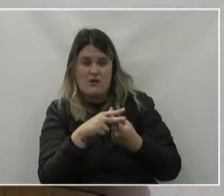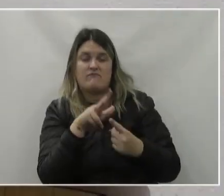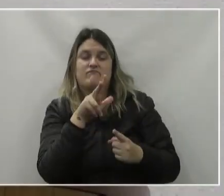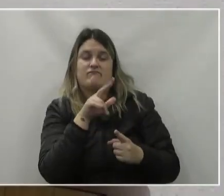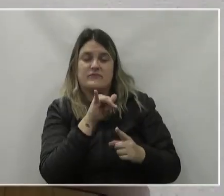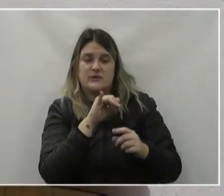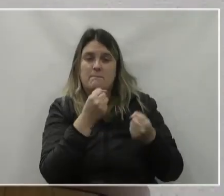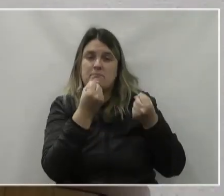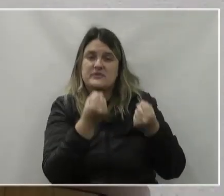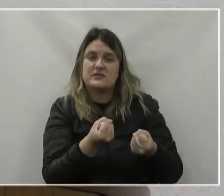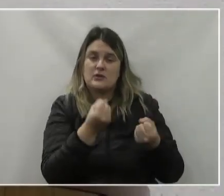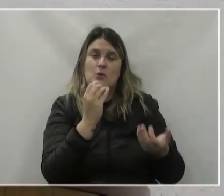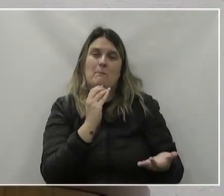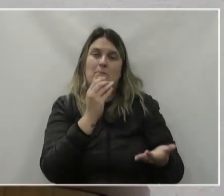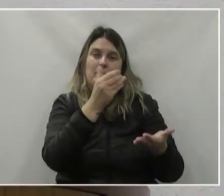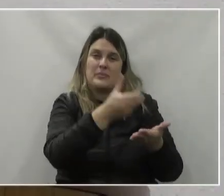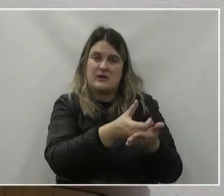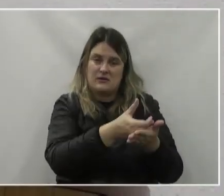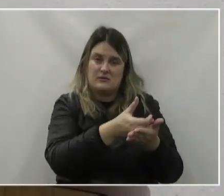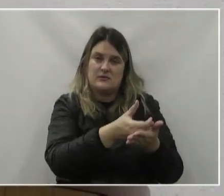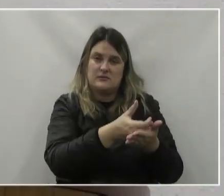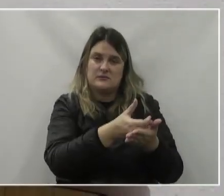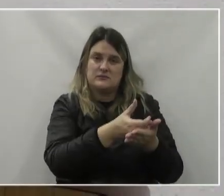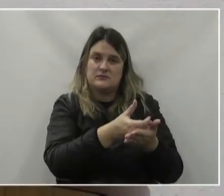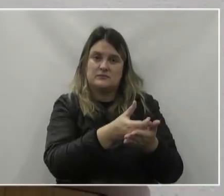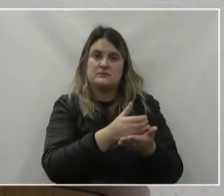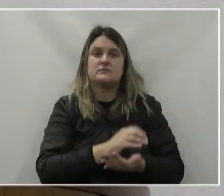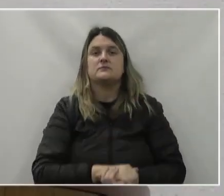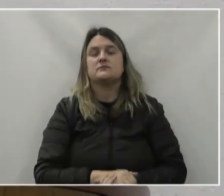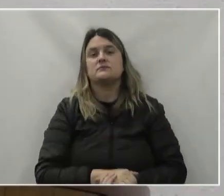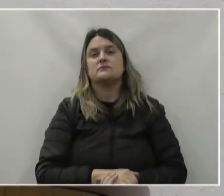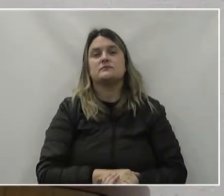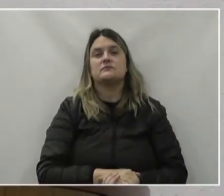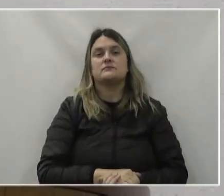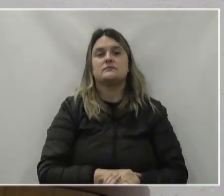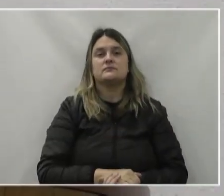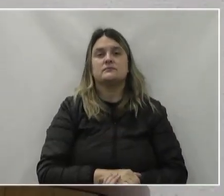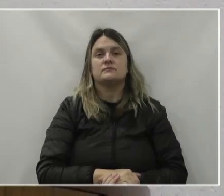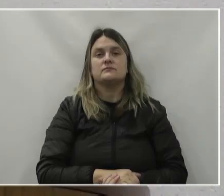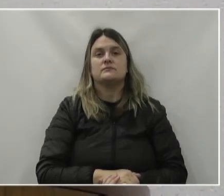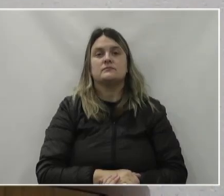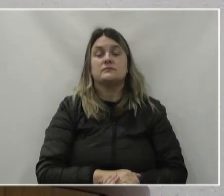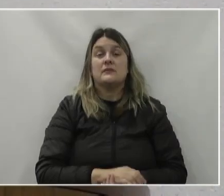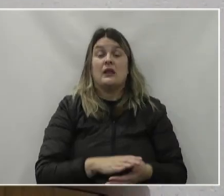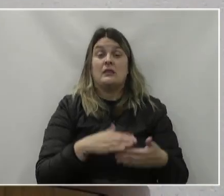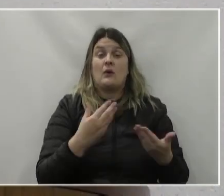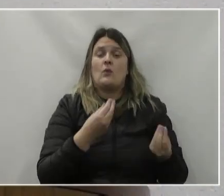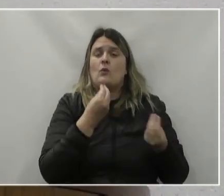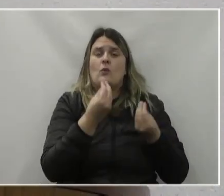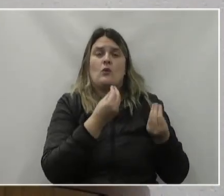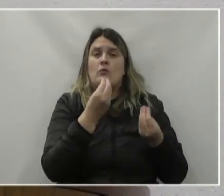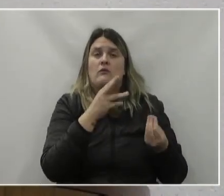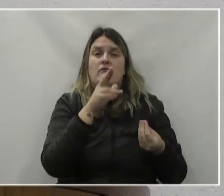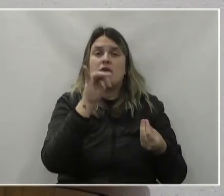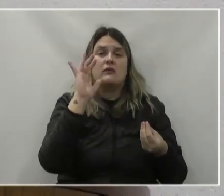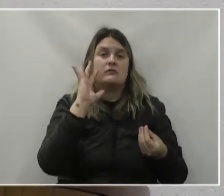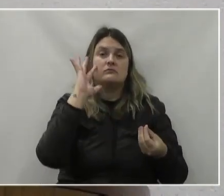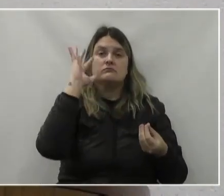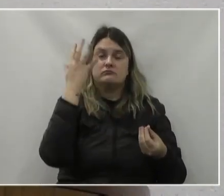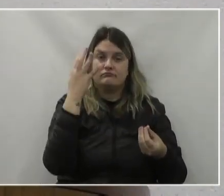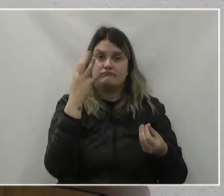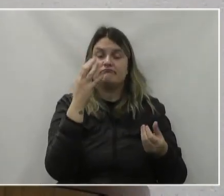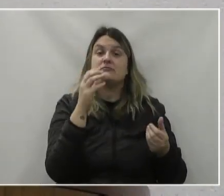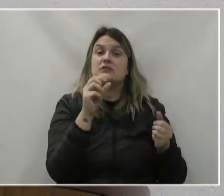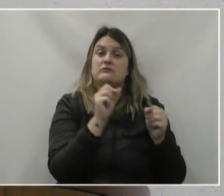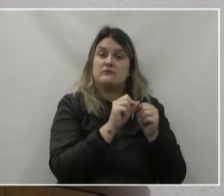impactar, de certa forma, significativamente também, né, nos valores. Então, como é que nós vamos fazer isso? Foi